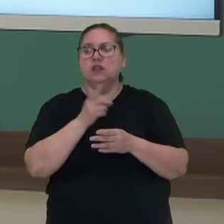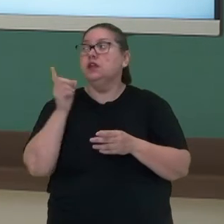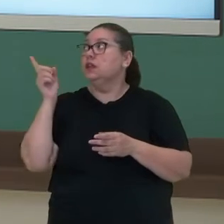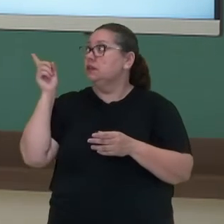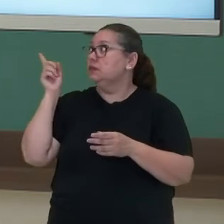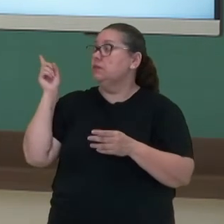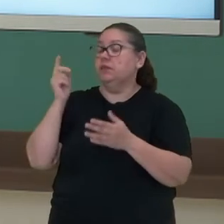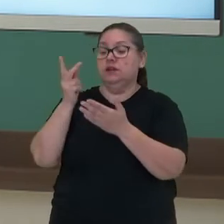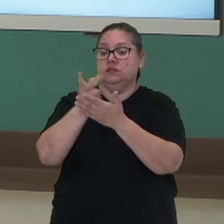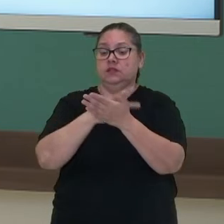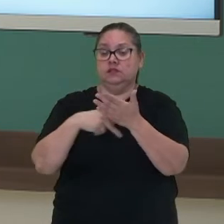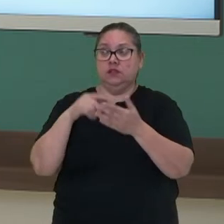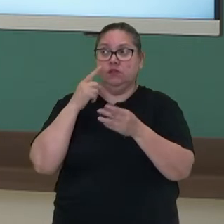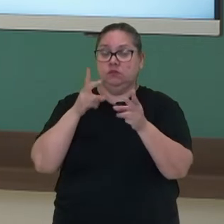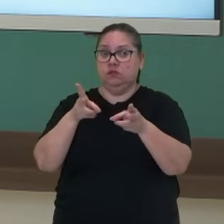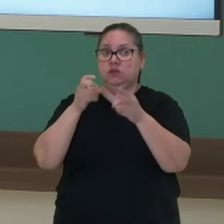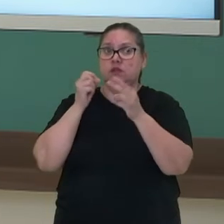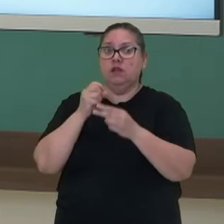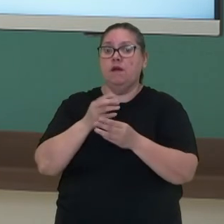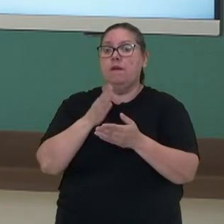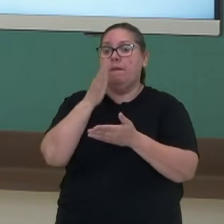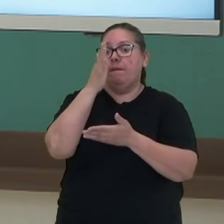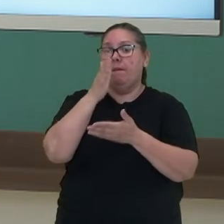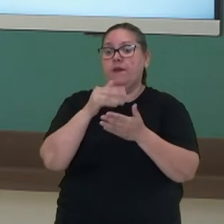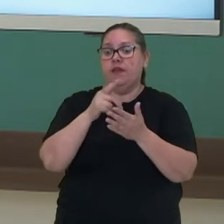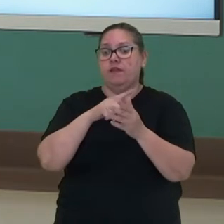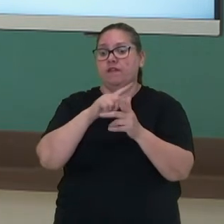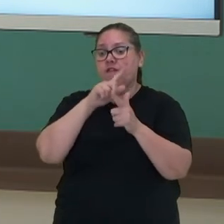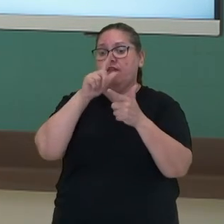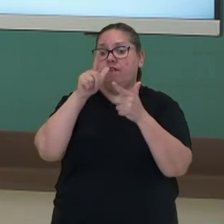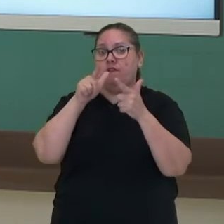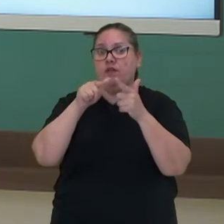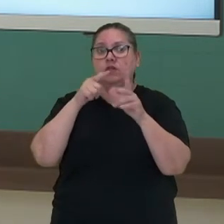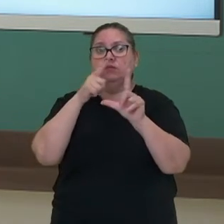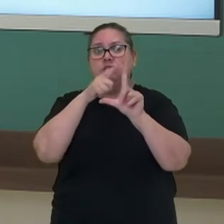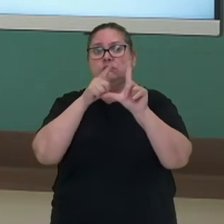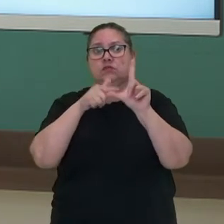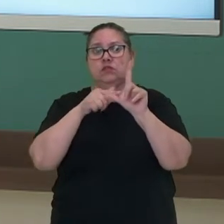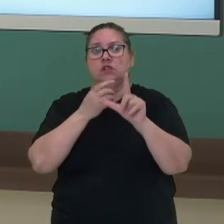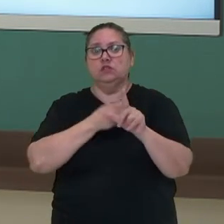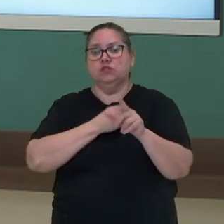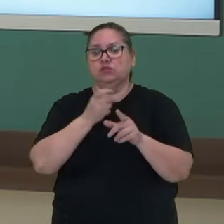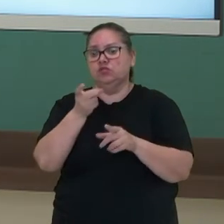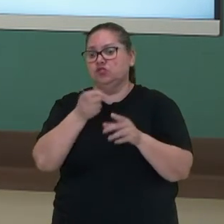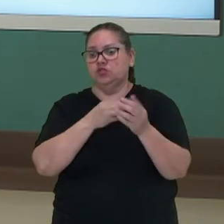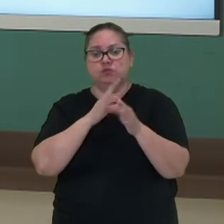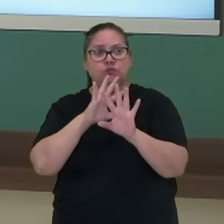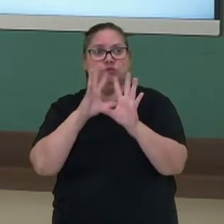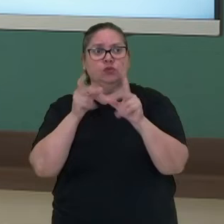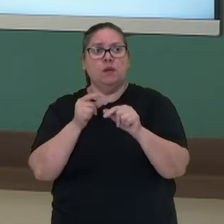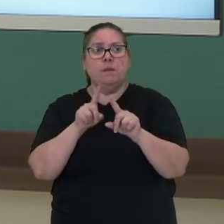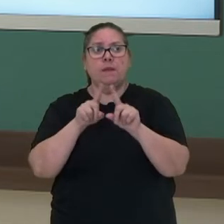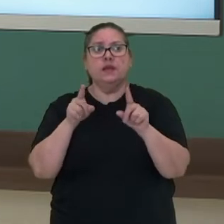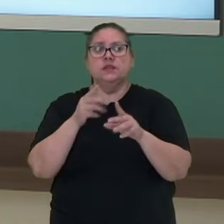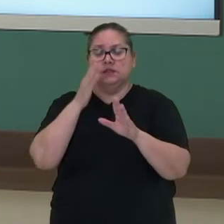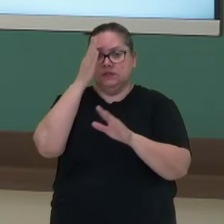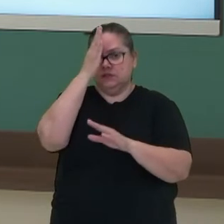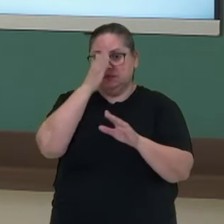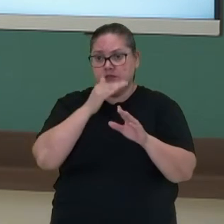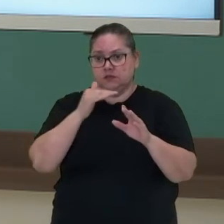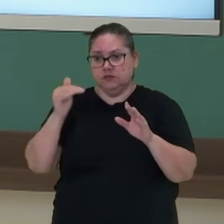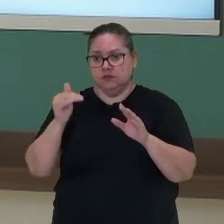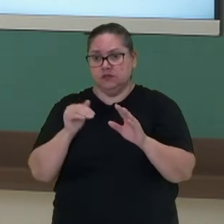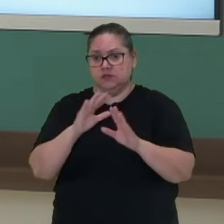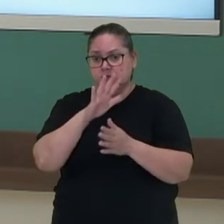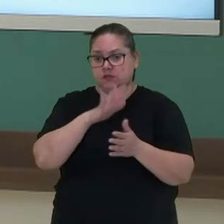aqui, pelo desenho, ó, meia volta. Eu não sei quem são, ó. Tem números e x por tudo. Mas eu sei que se eles ocupam